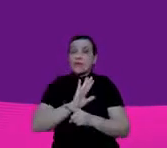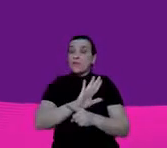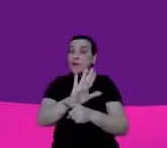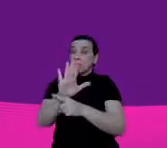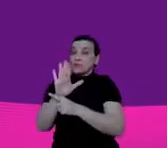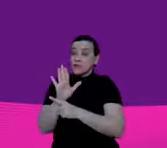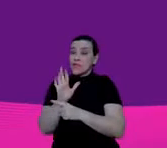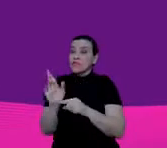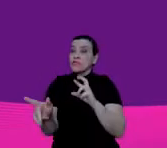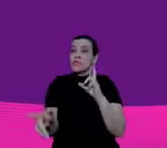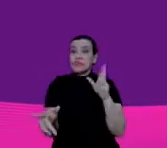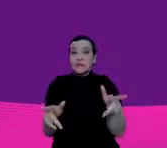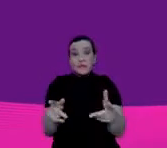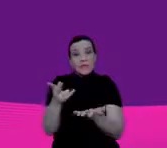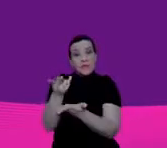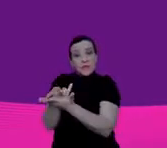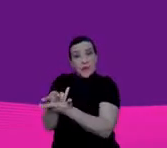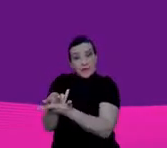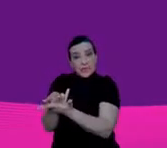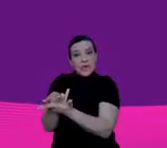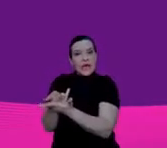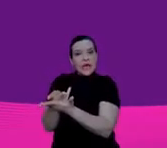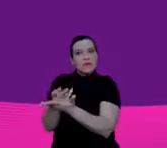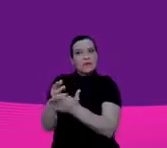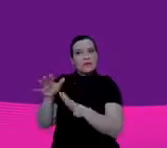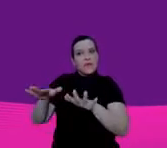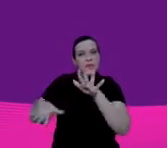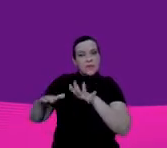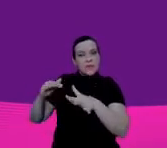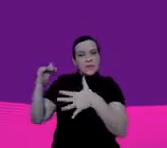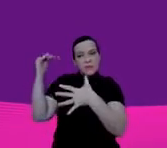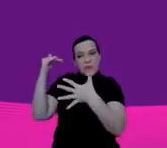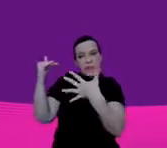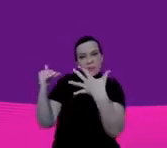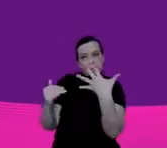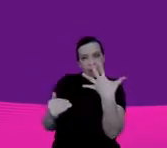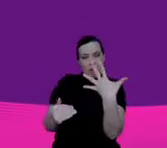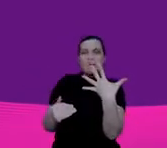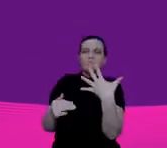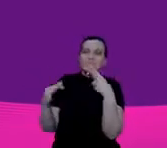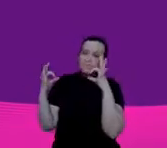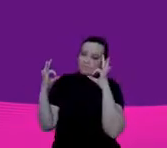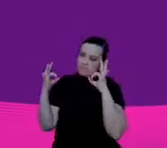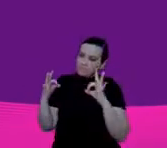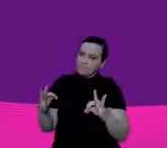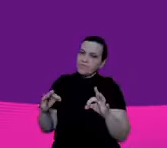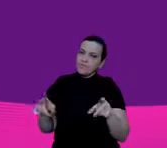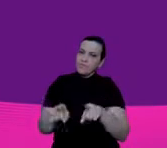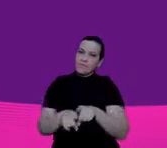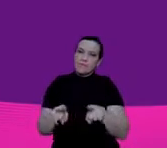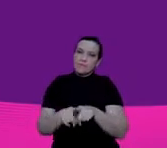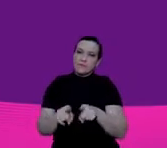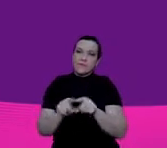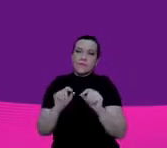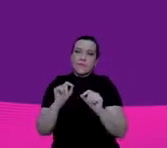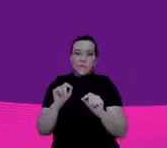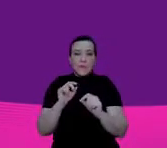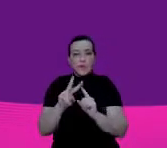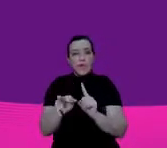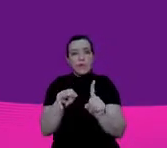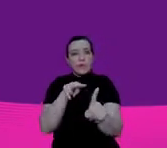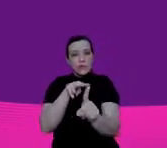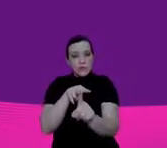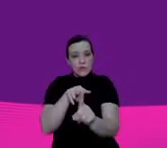pacientes classificados de acordo com os subtipos. Isso certamente vai ter implicações tanto do ponto de vista do